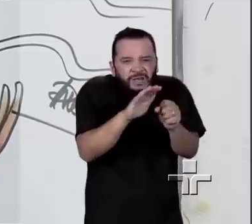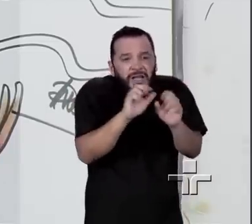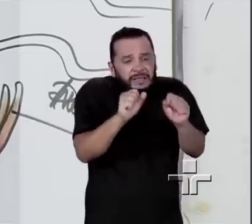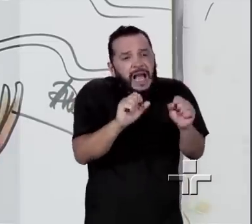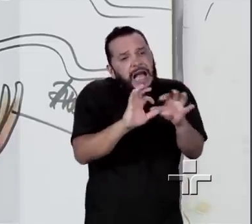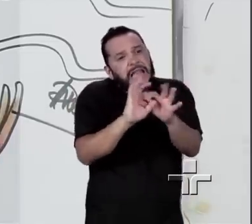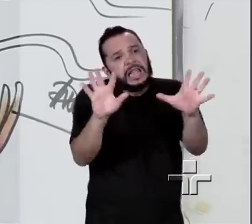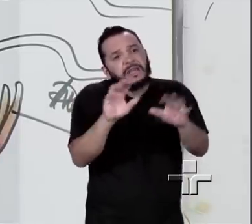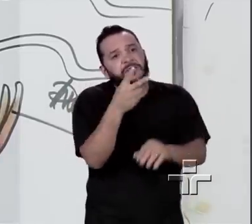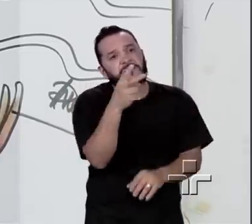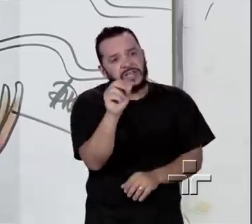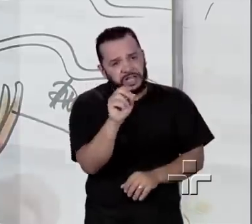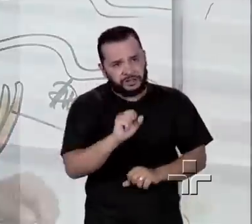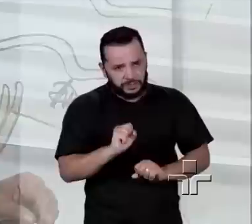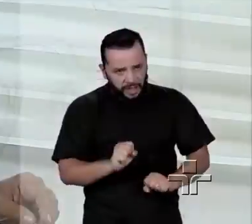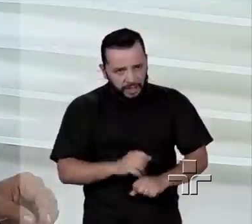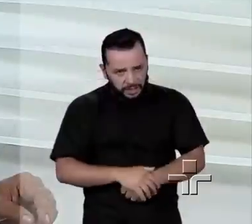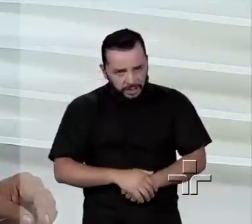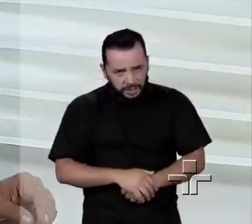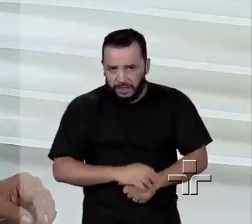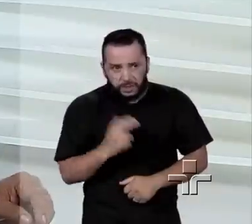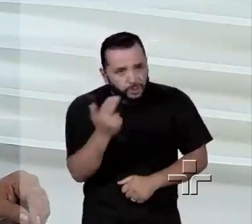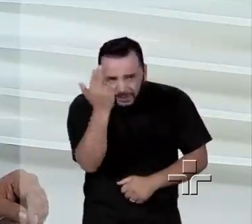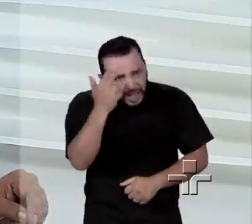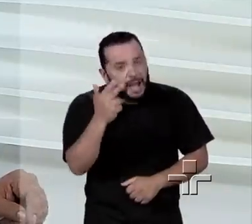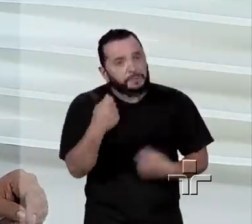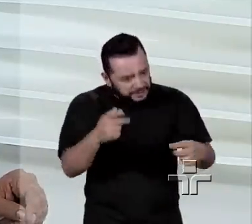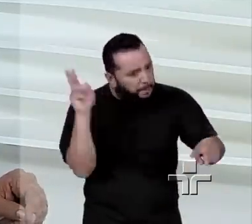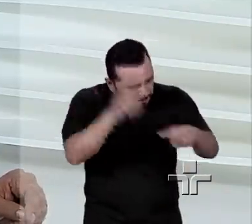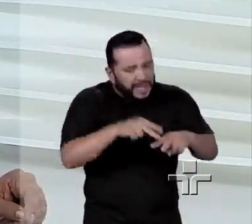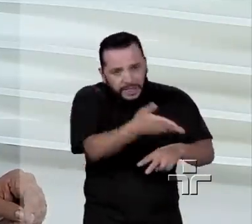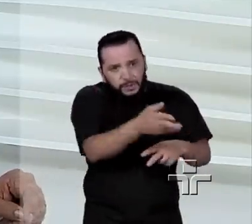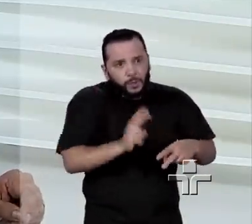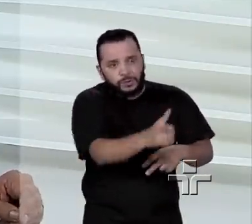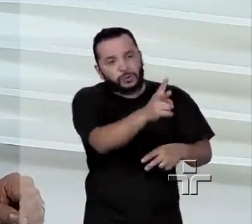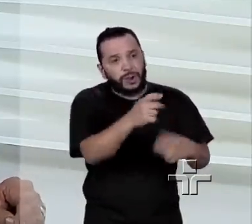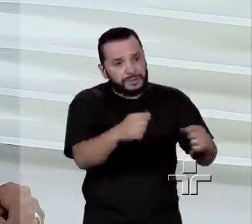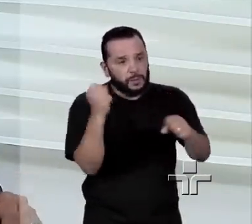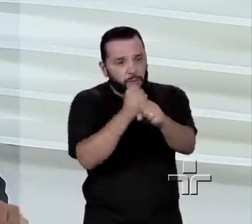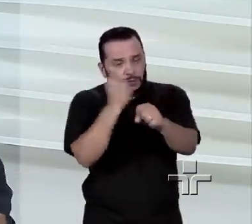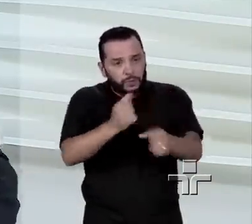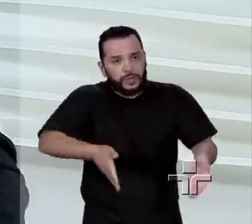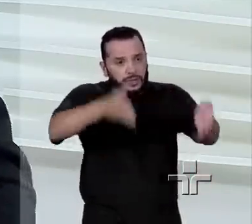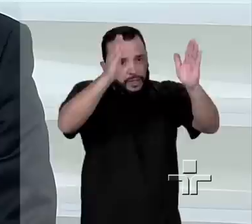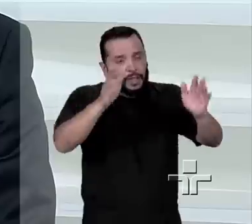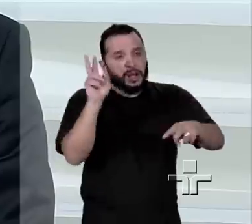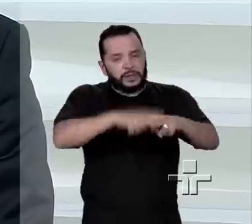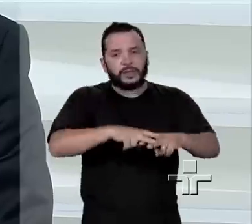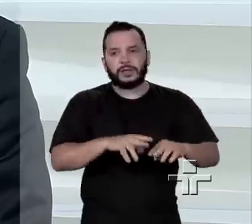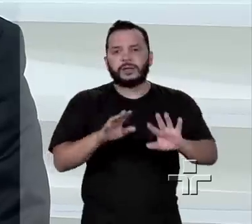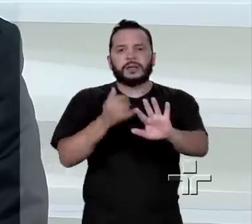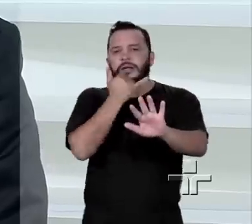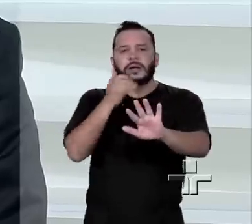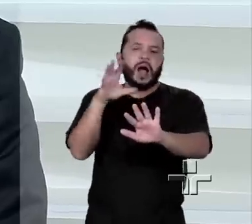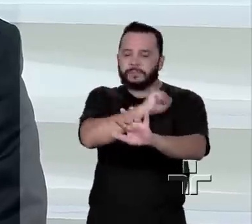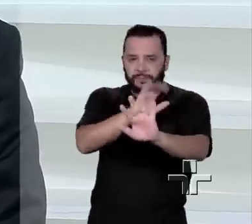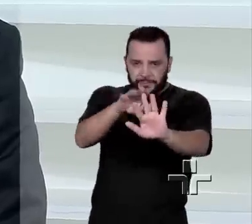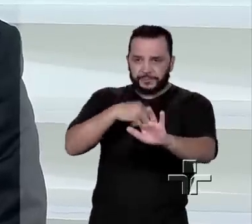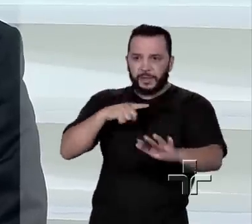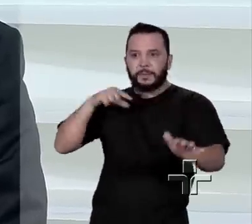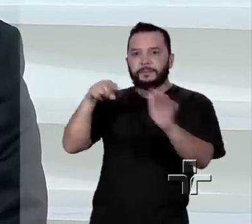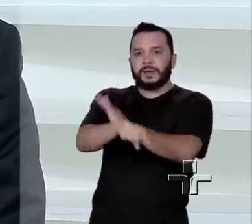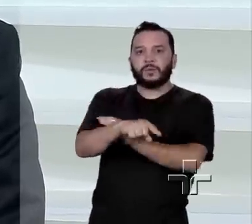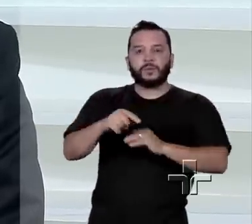O sistema prisional, eu fiz parte da CPI dos presídios, rodei o país todo. Senador, Agora, senador, Thiago, rapidamente, eu fiz a pergunta para a Mara Gabrilli.